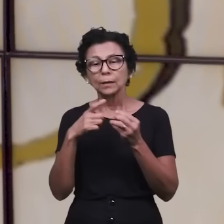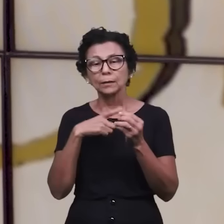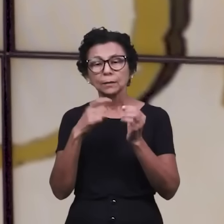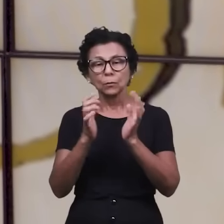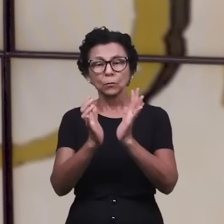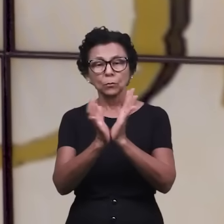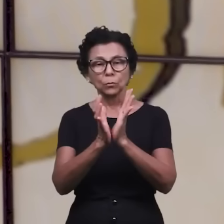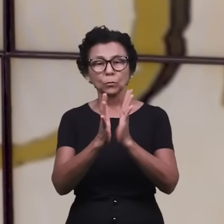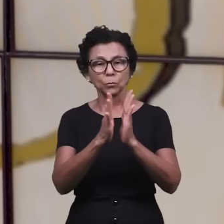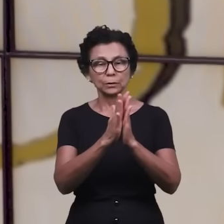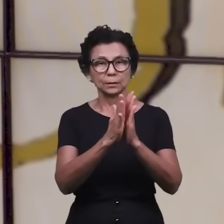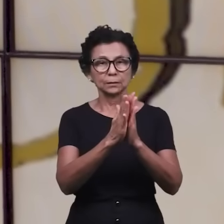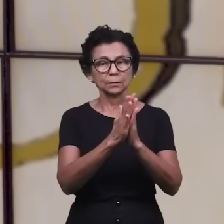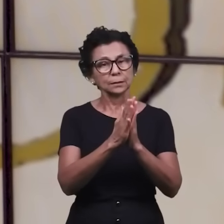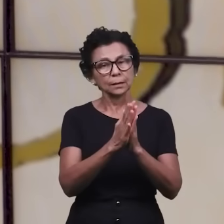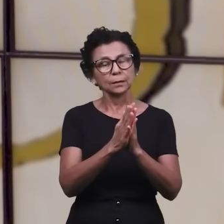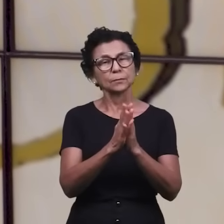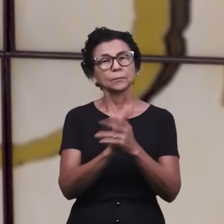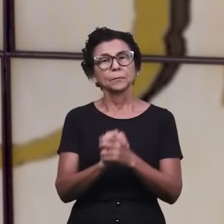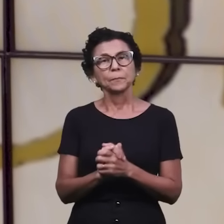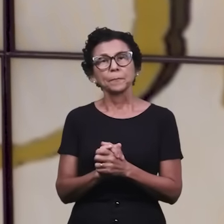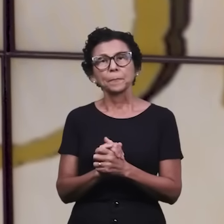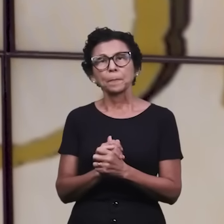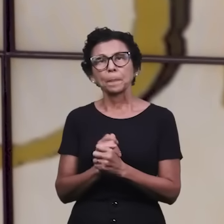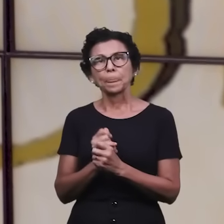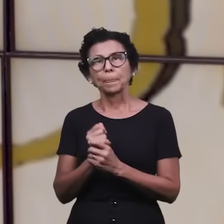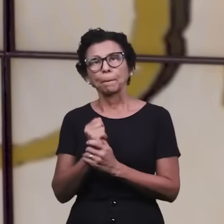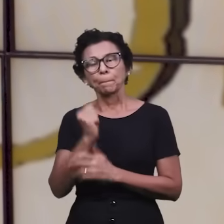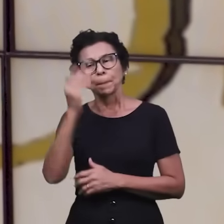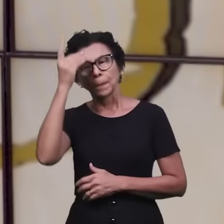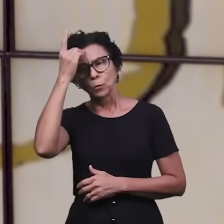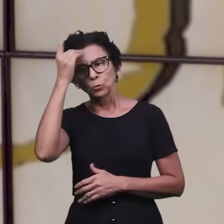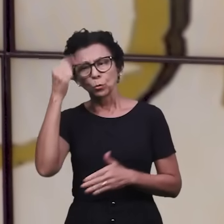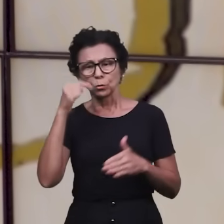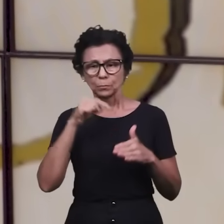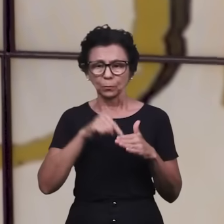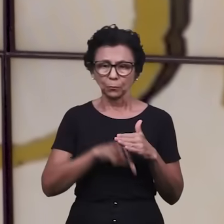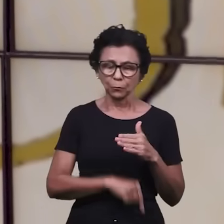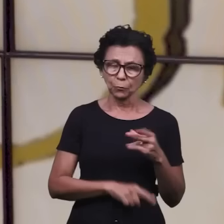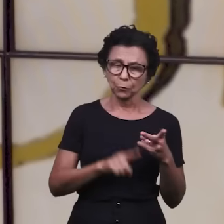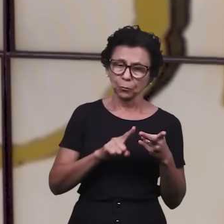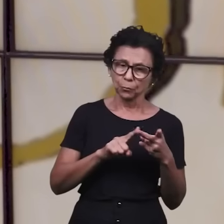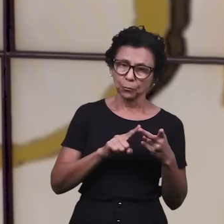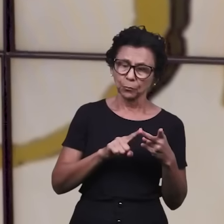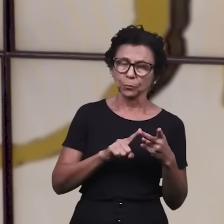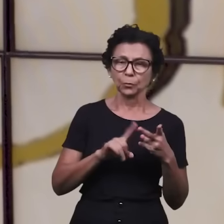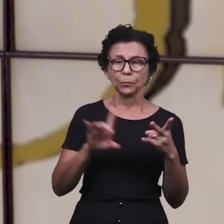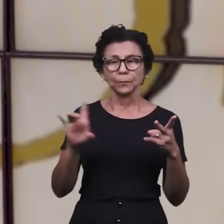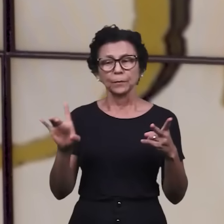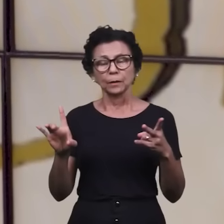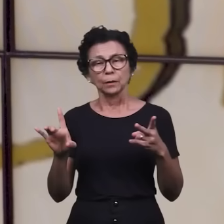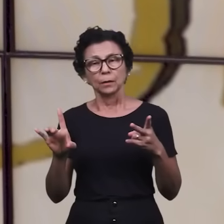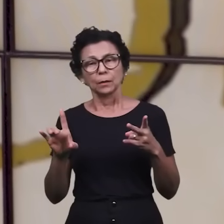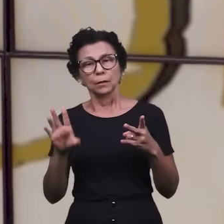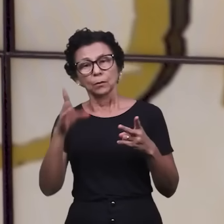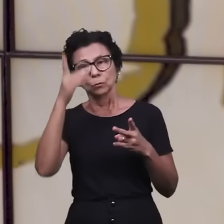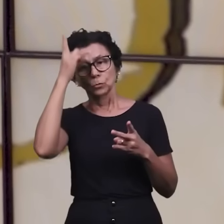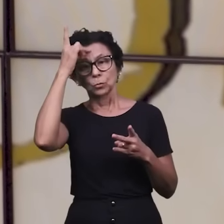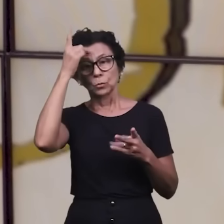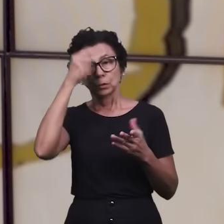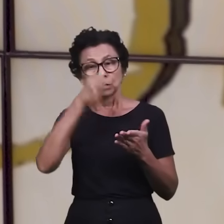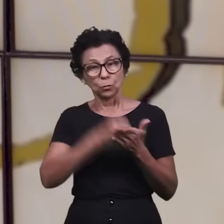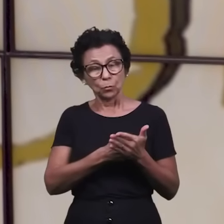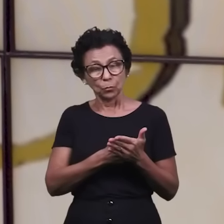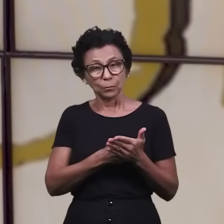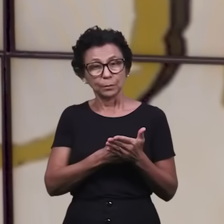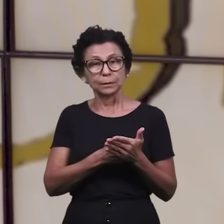Que é identificar no meio da igreja os dons que são mais agudos, profundos, os dons que estão se cumprindo com mais